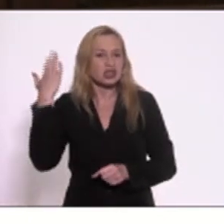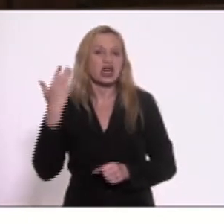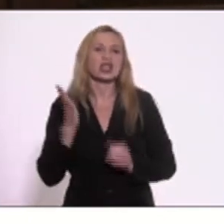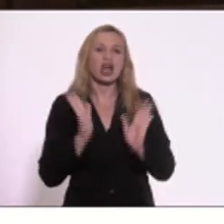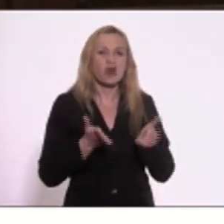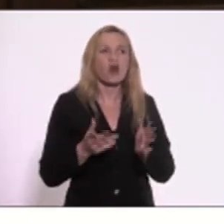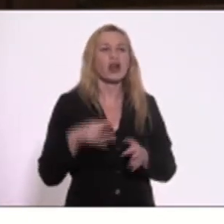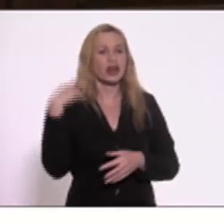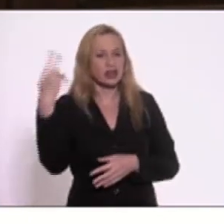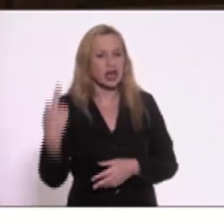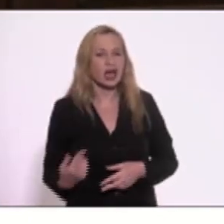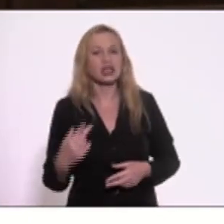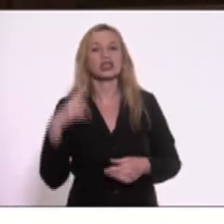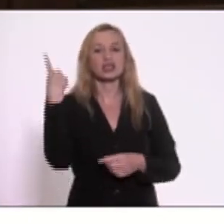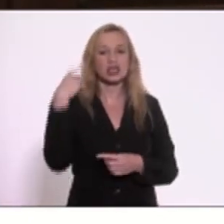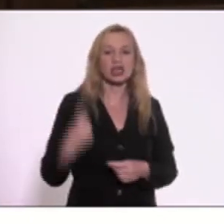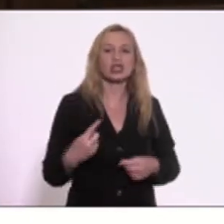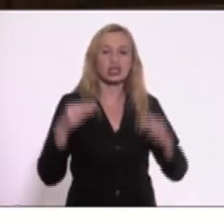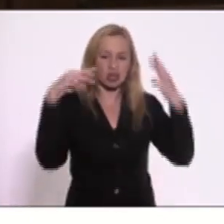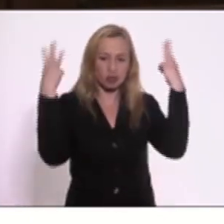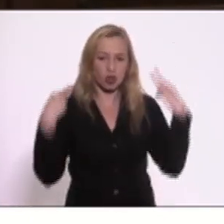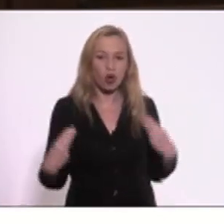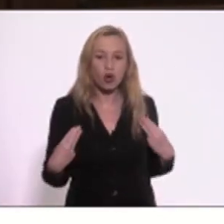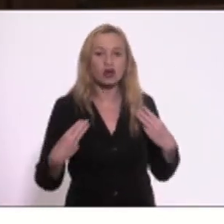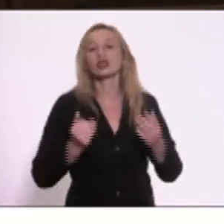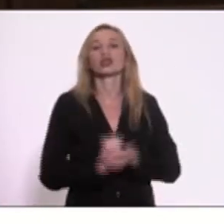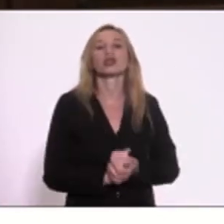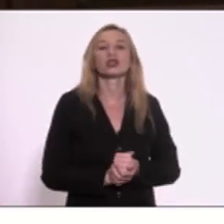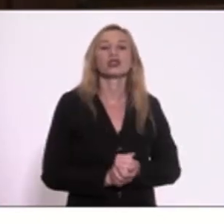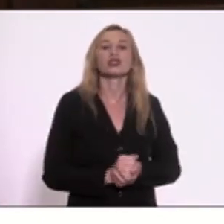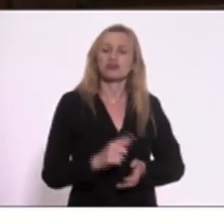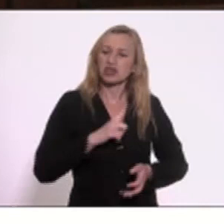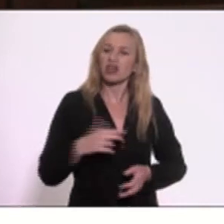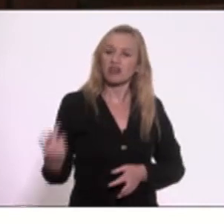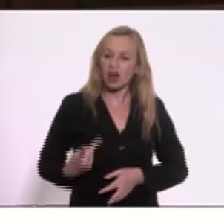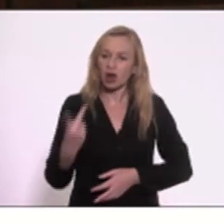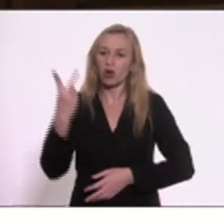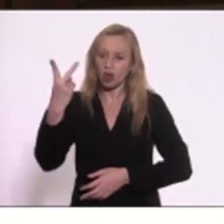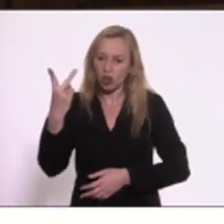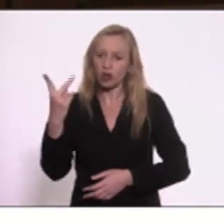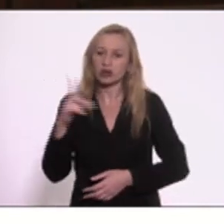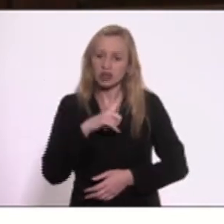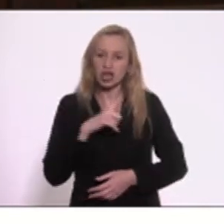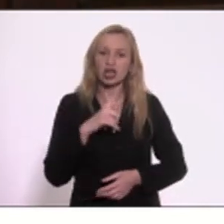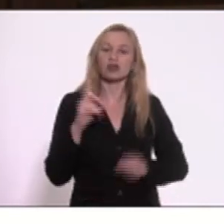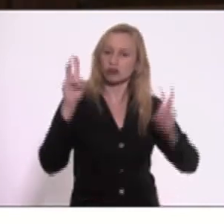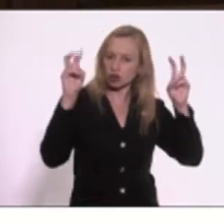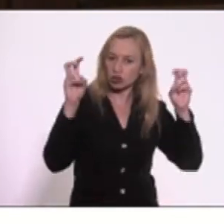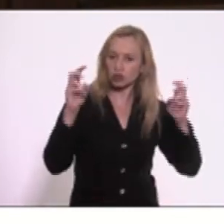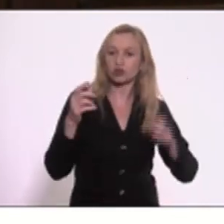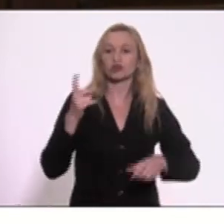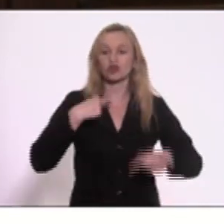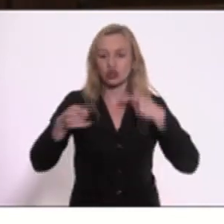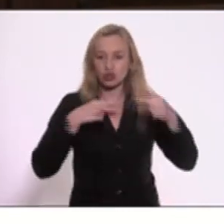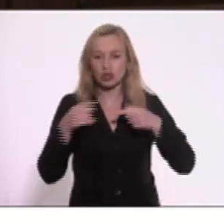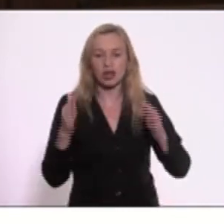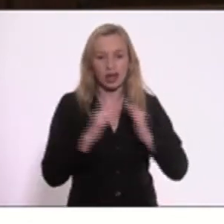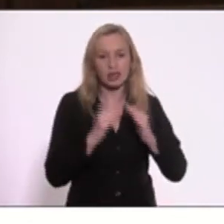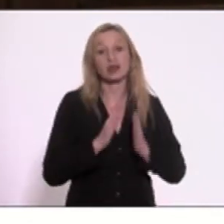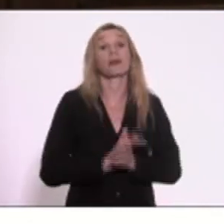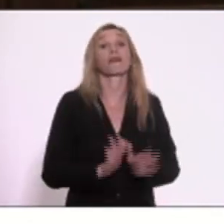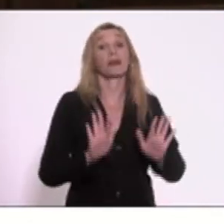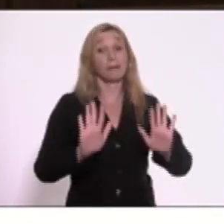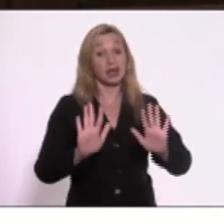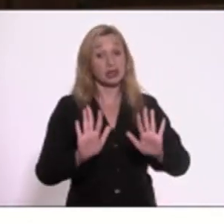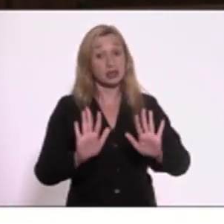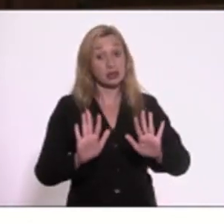Renata, Mônica e Dani, que agregam, a meu ver, muito valor ao conteúdo do debate e das proposições aqui na casa.